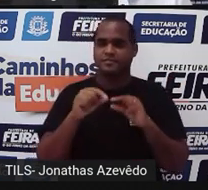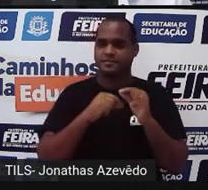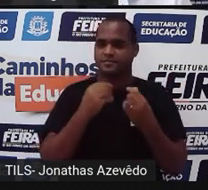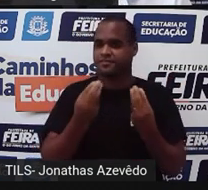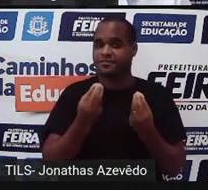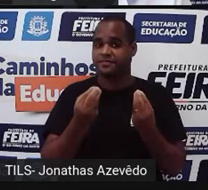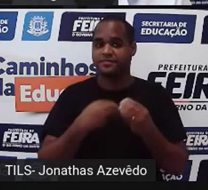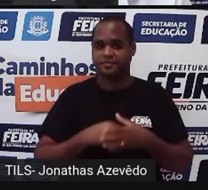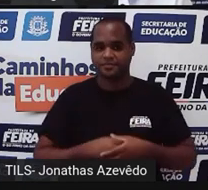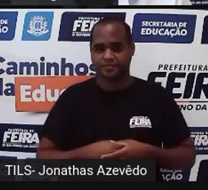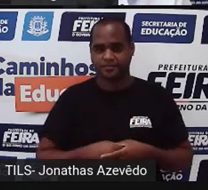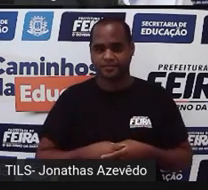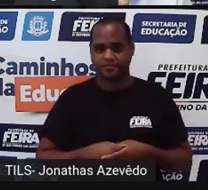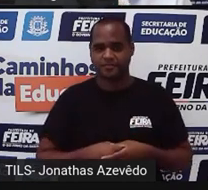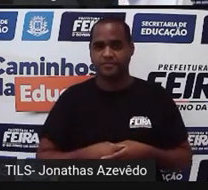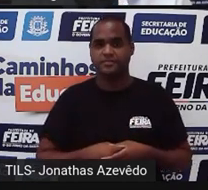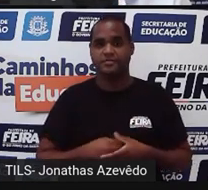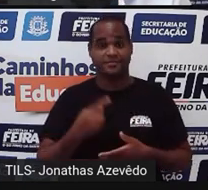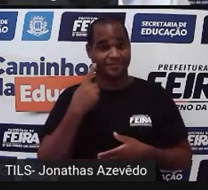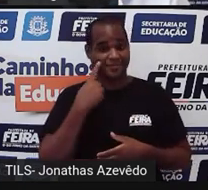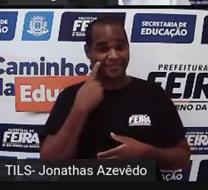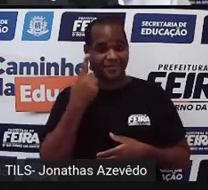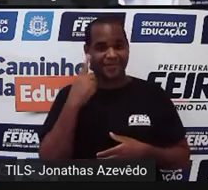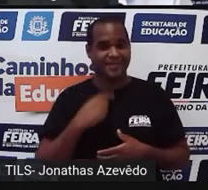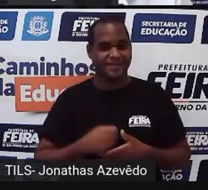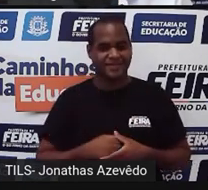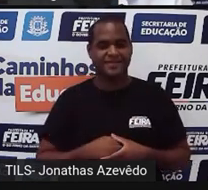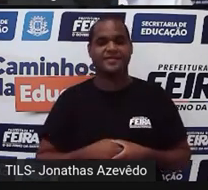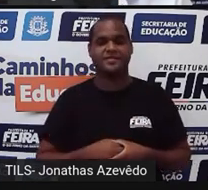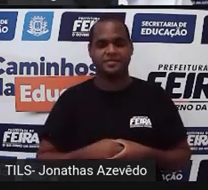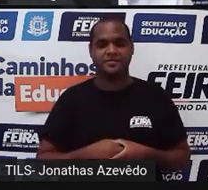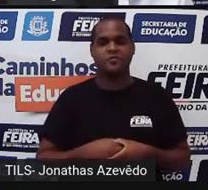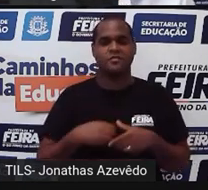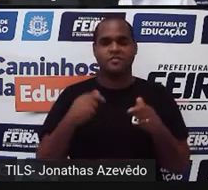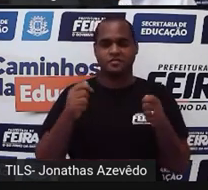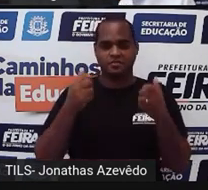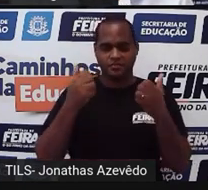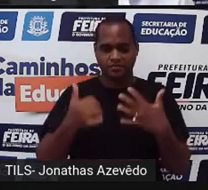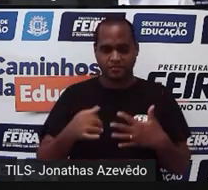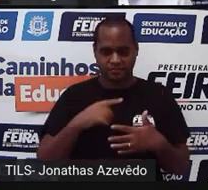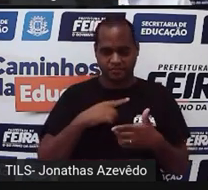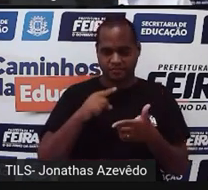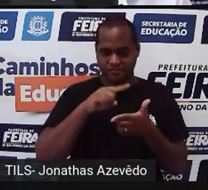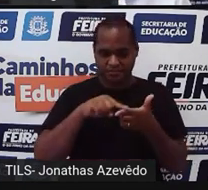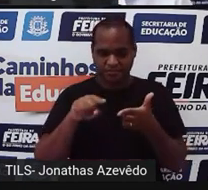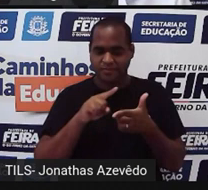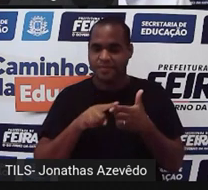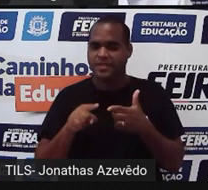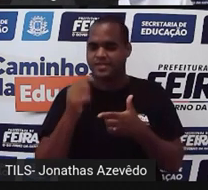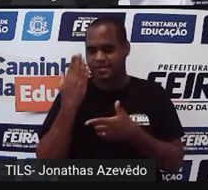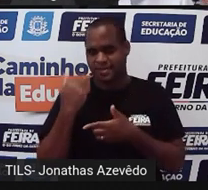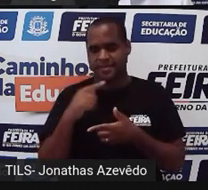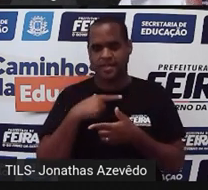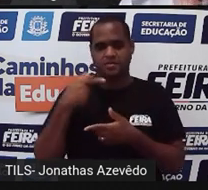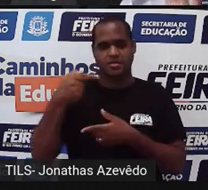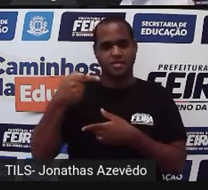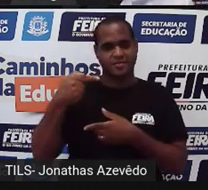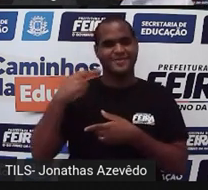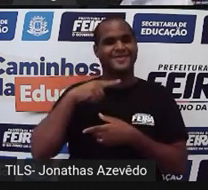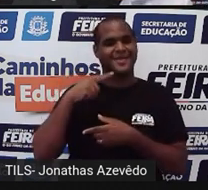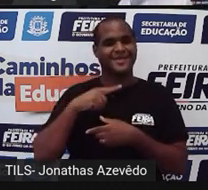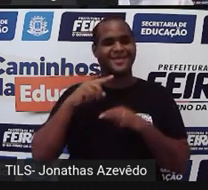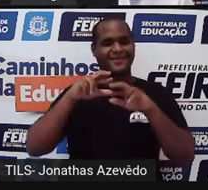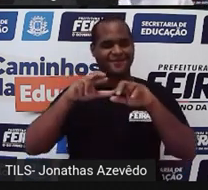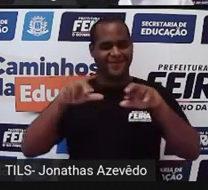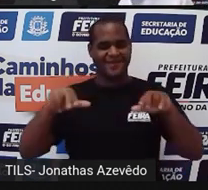isso? Olha só. Bom, a gente sabe que do problema são 7 figuras no